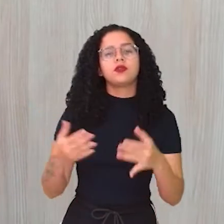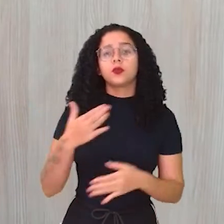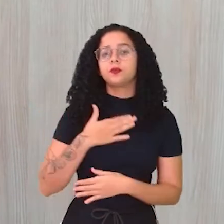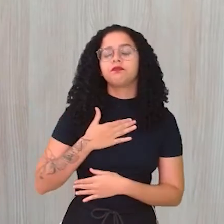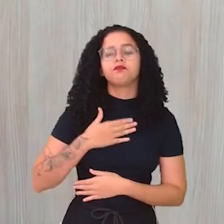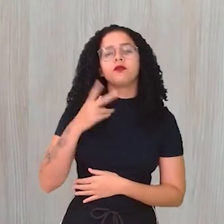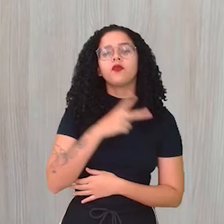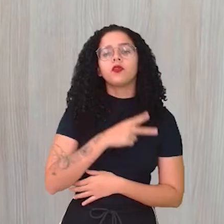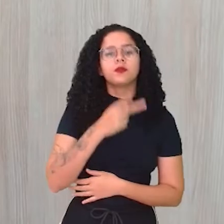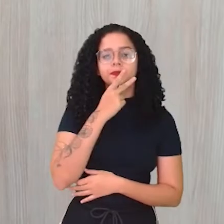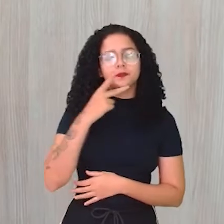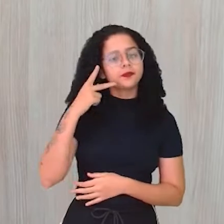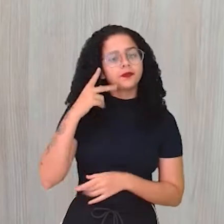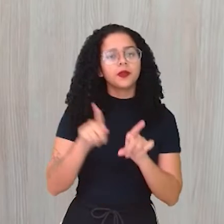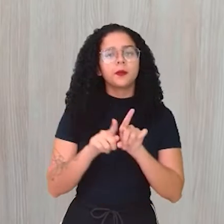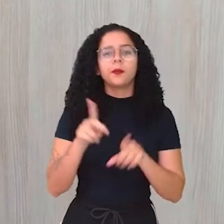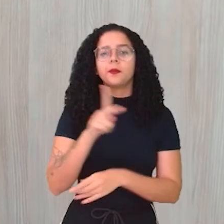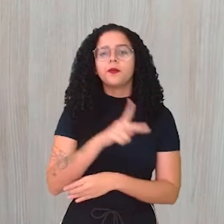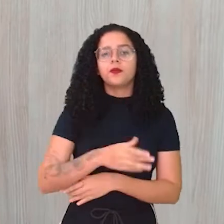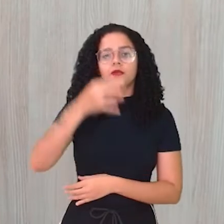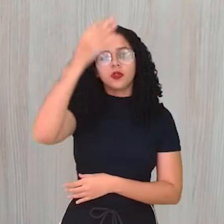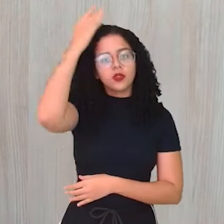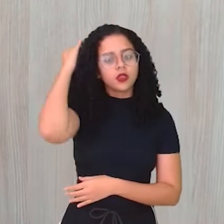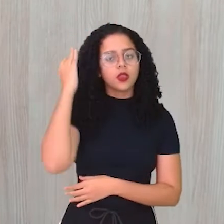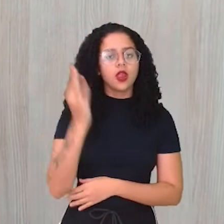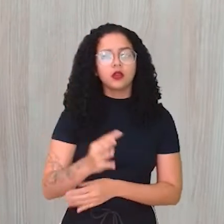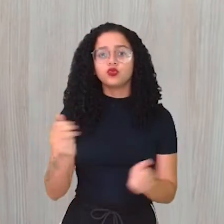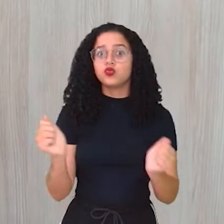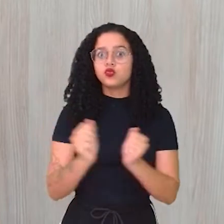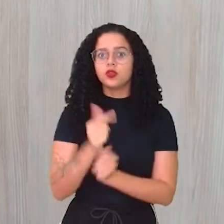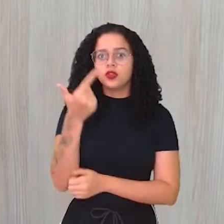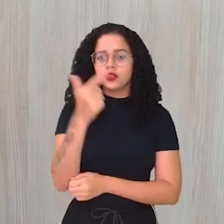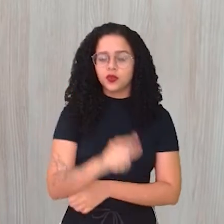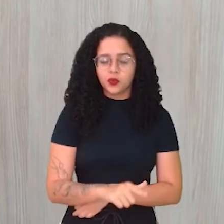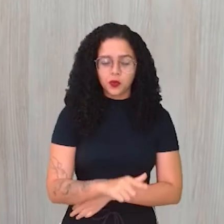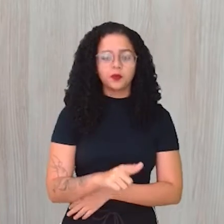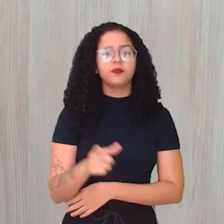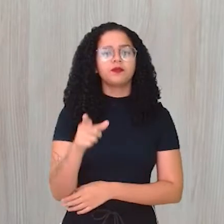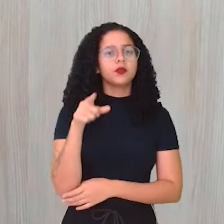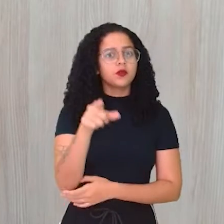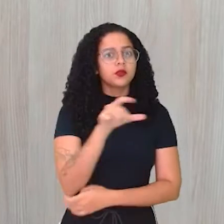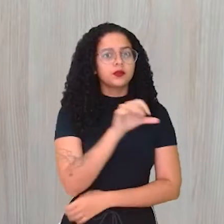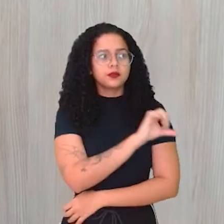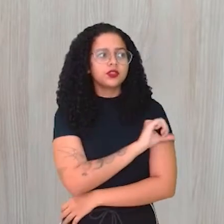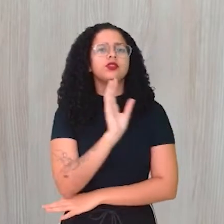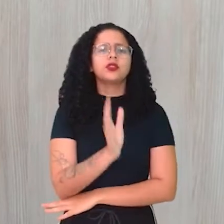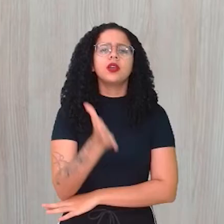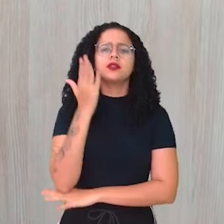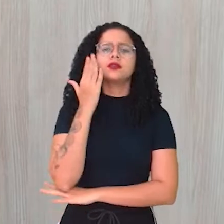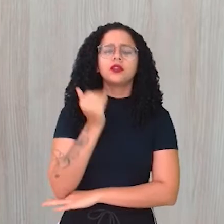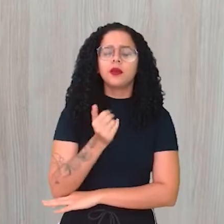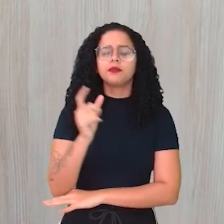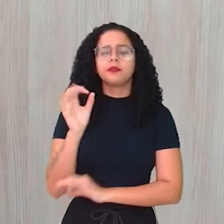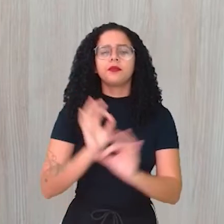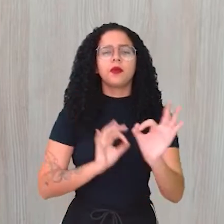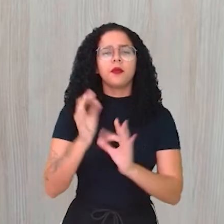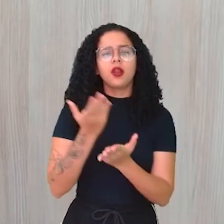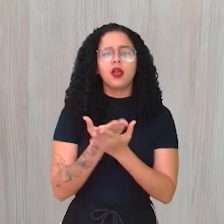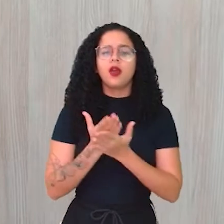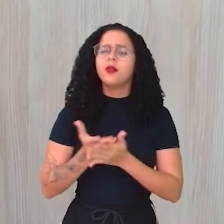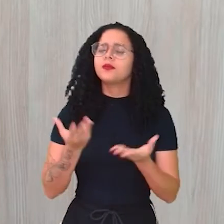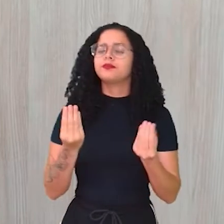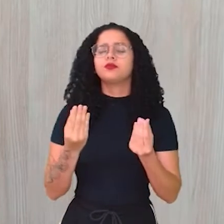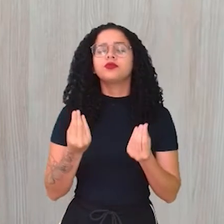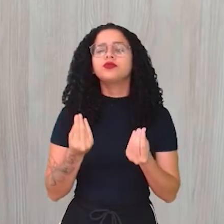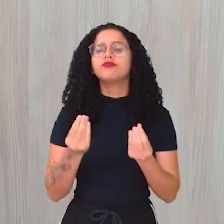E o professor Tiago. Que bom estarmos juntos mais uma vez. E você do nono ano já sabe que preparamos a aula com muito